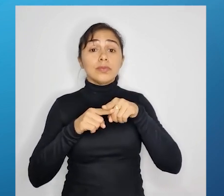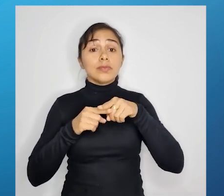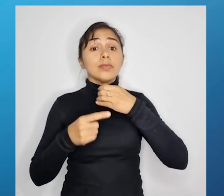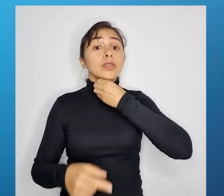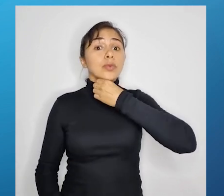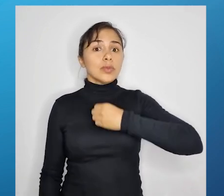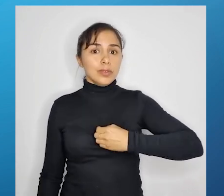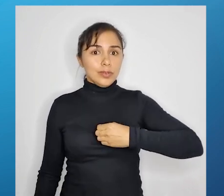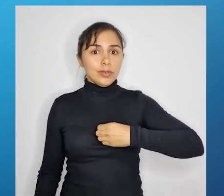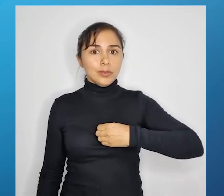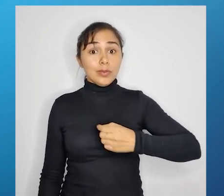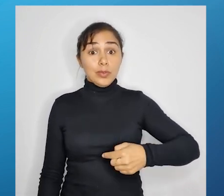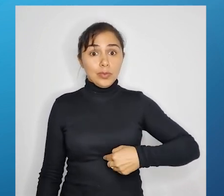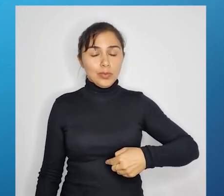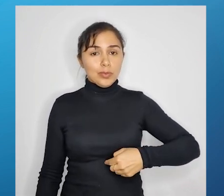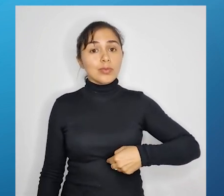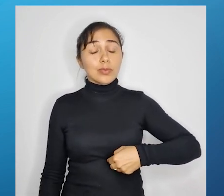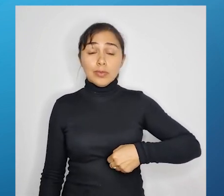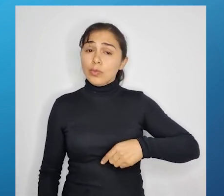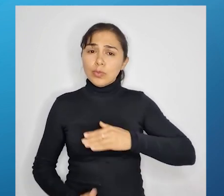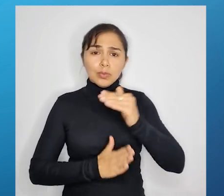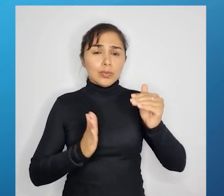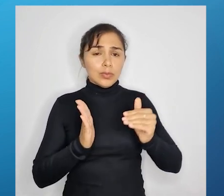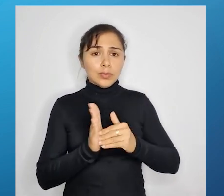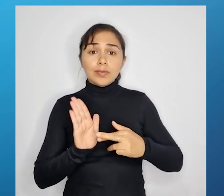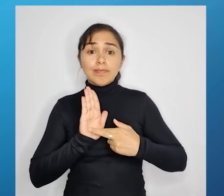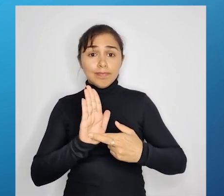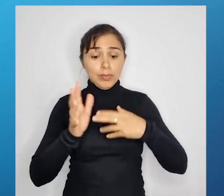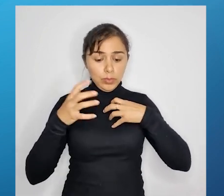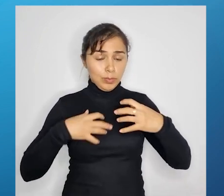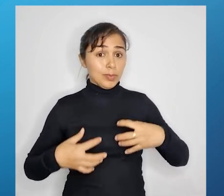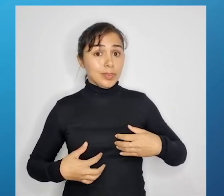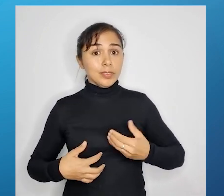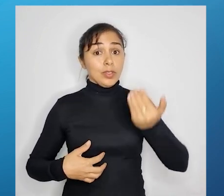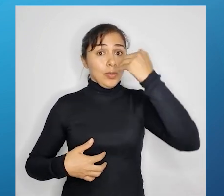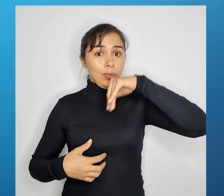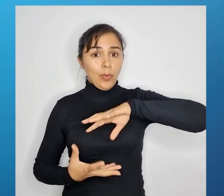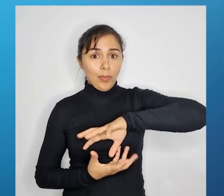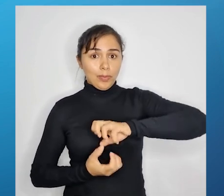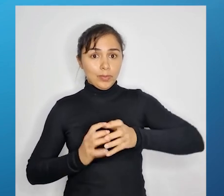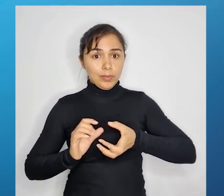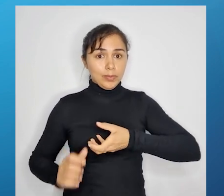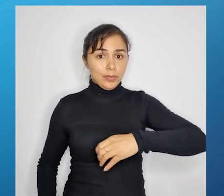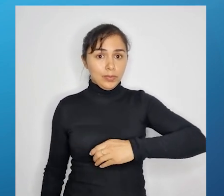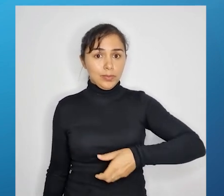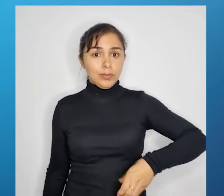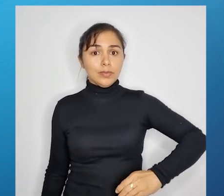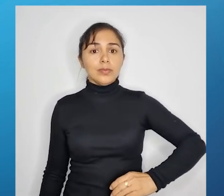estômago, faringe, todos representantes do sistema digestivo desses animais.